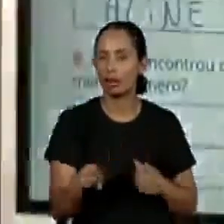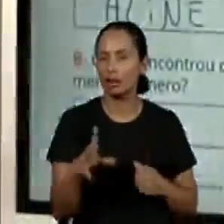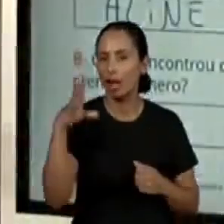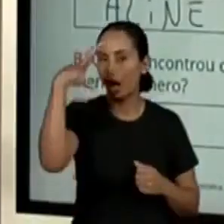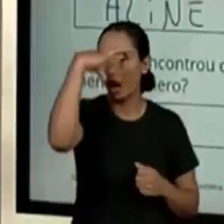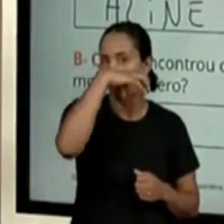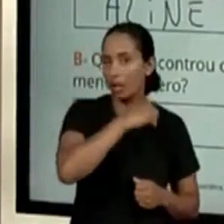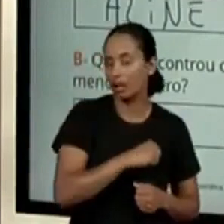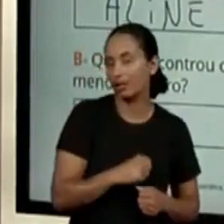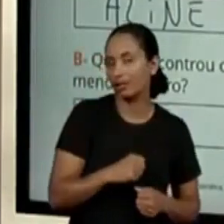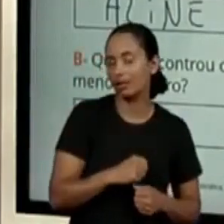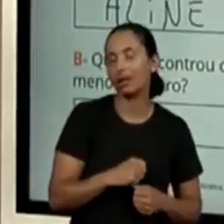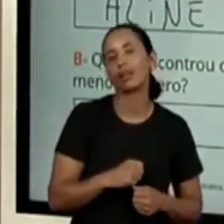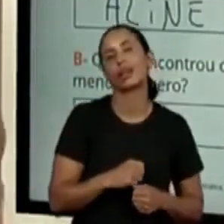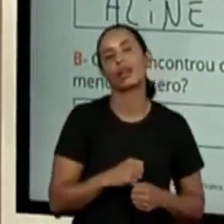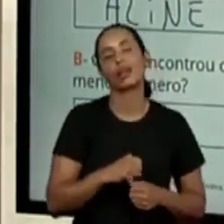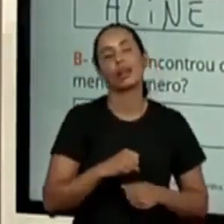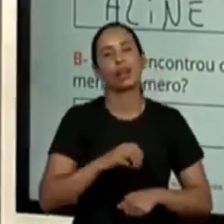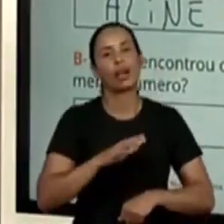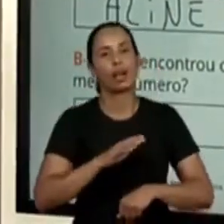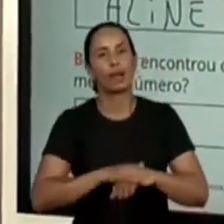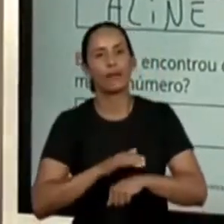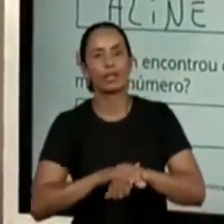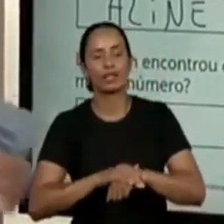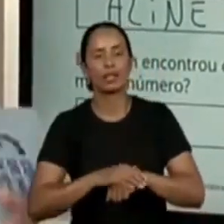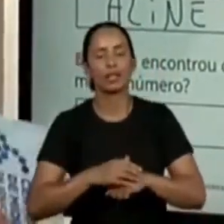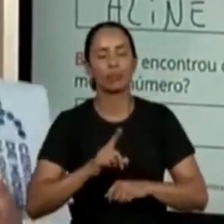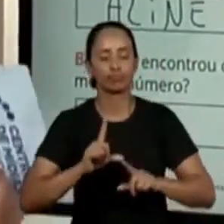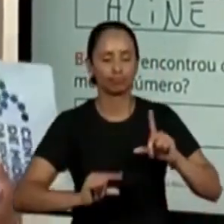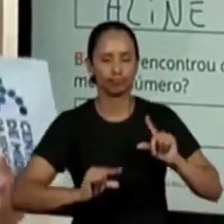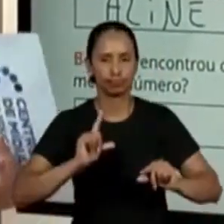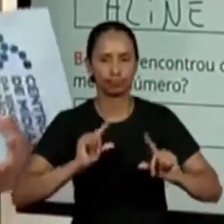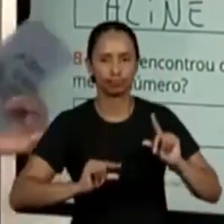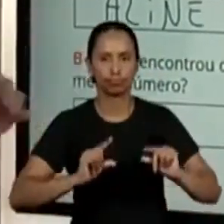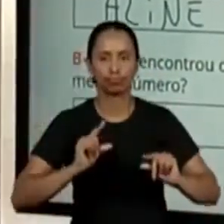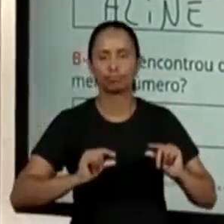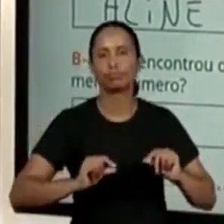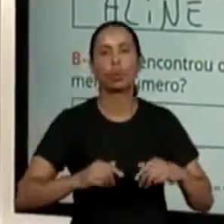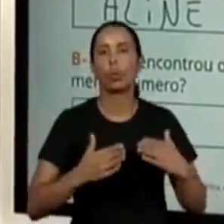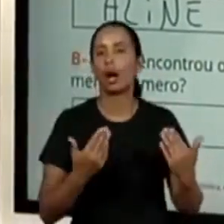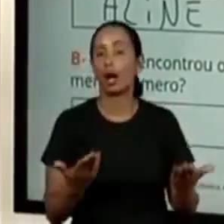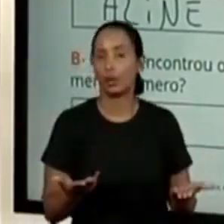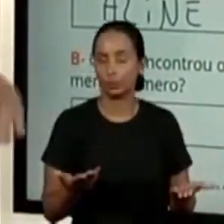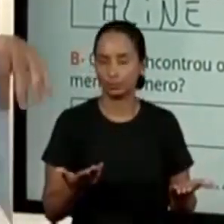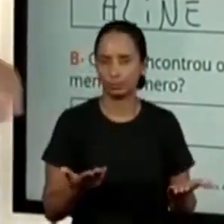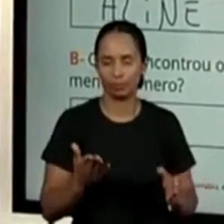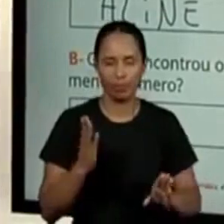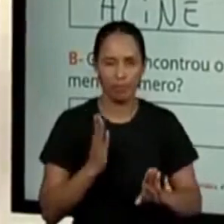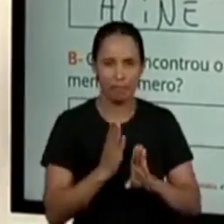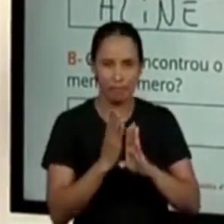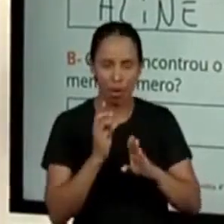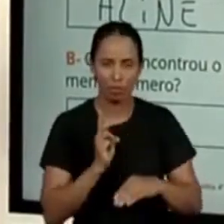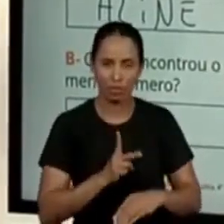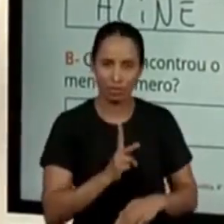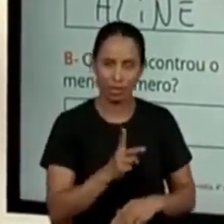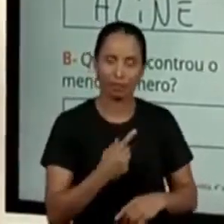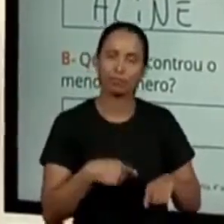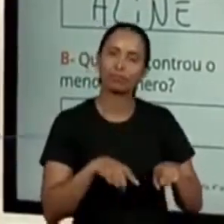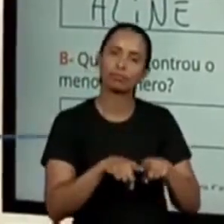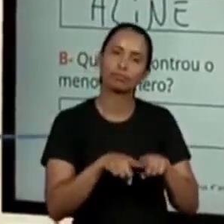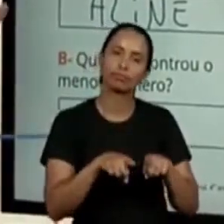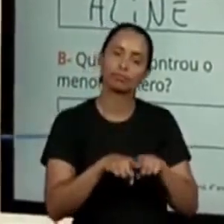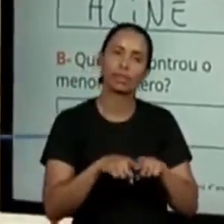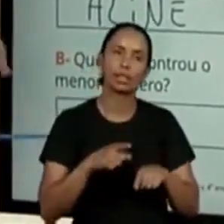que você vai conseguir ver quem é o maior e quem que é o menor número, sempre identificando. Então, o mais longe aí